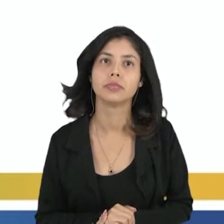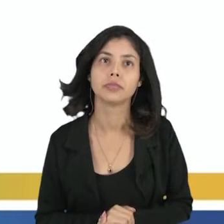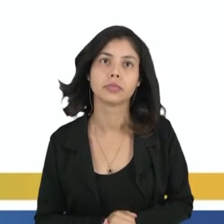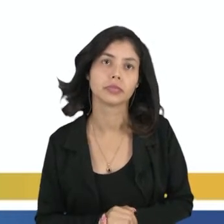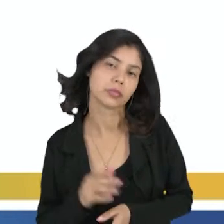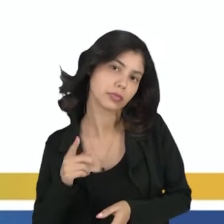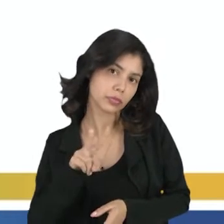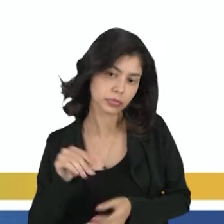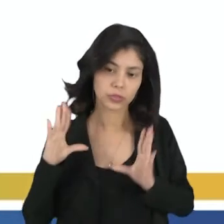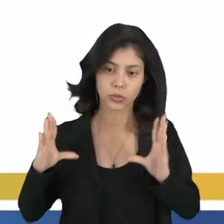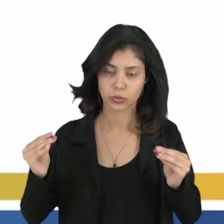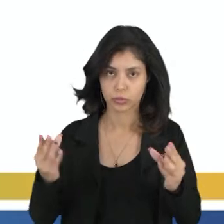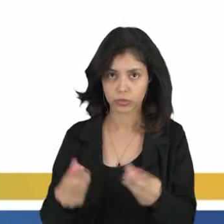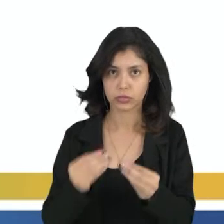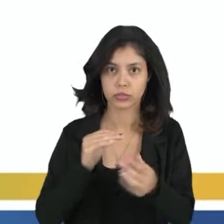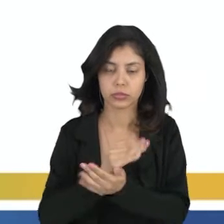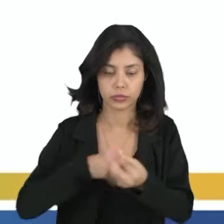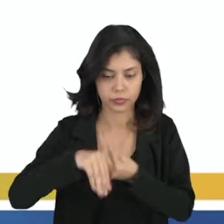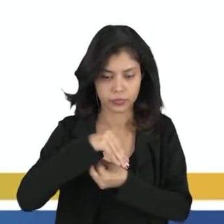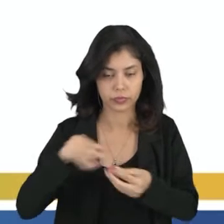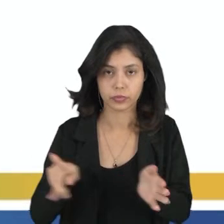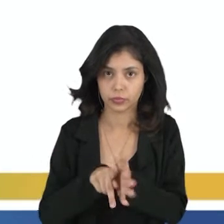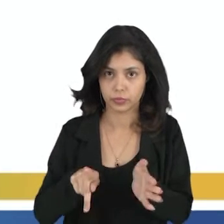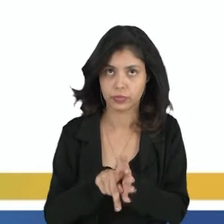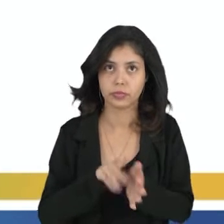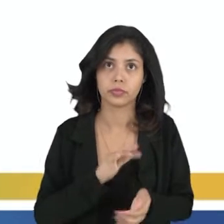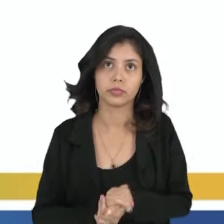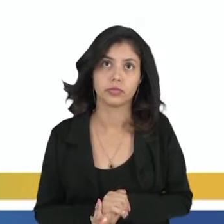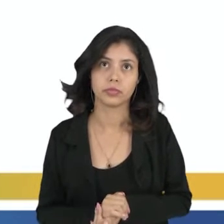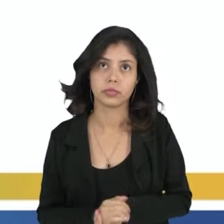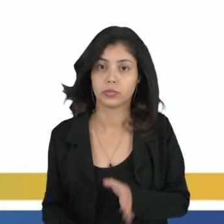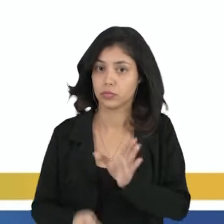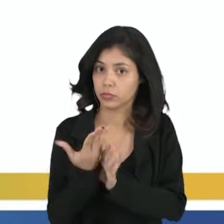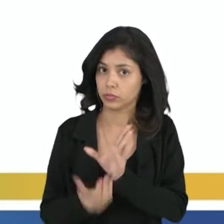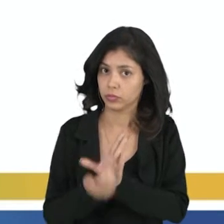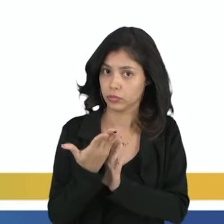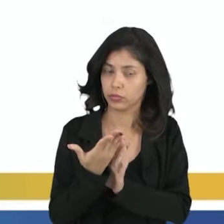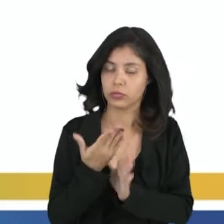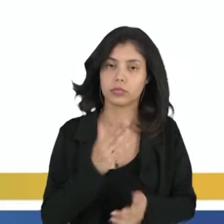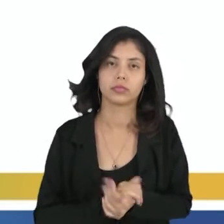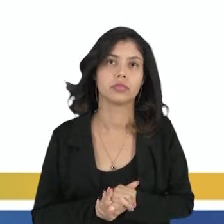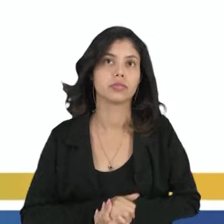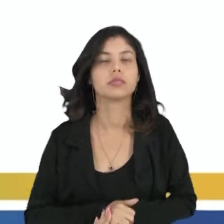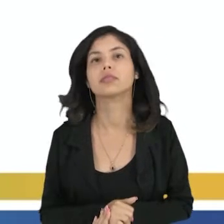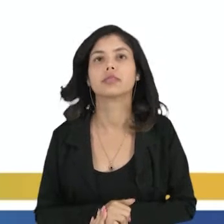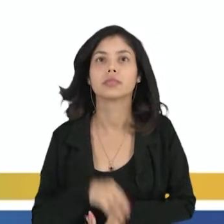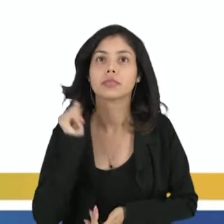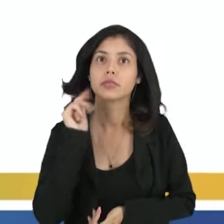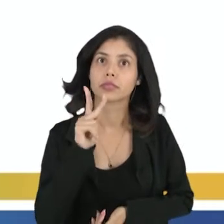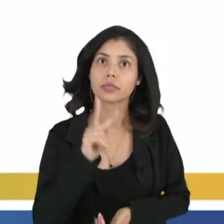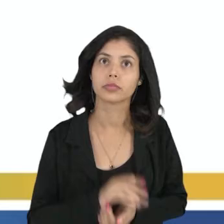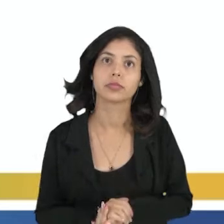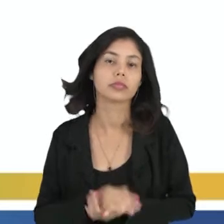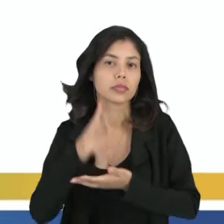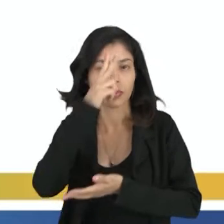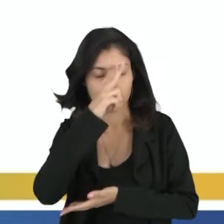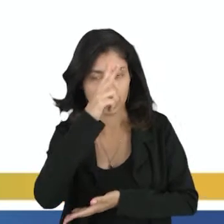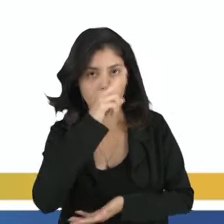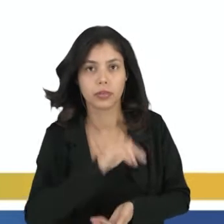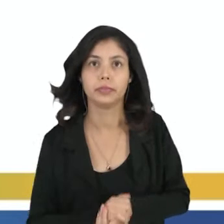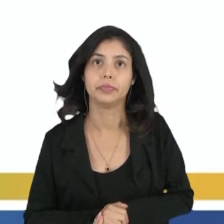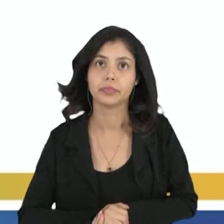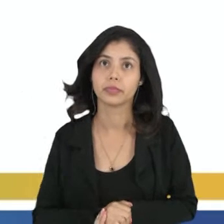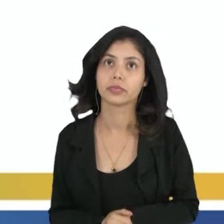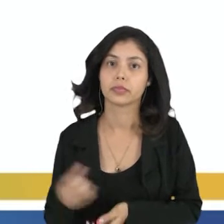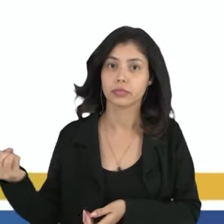que são as substâncias que vão reagir entre si para formar o produto, ok? Que aí, lembrando que